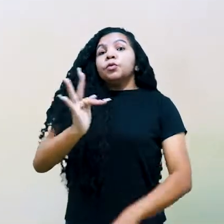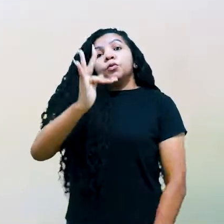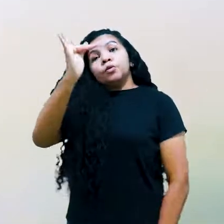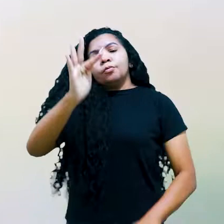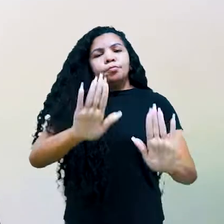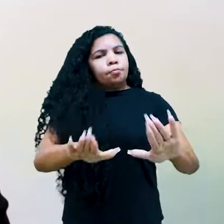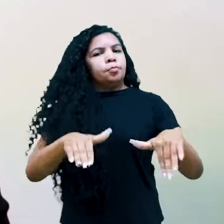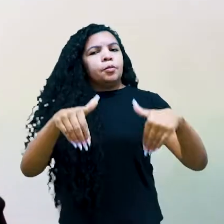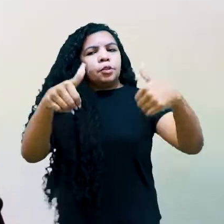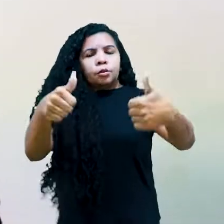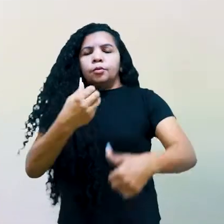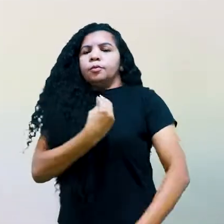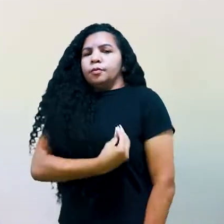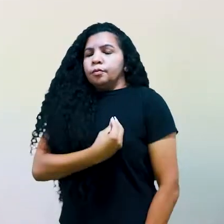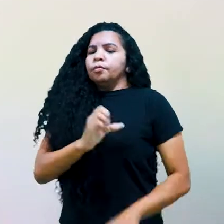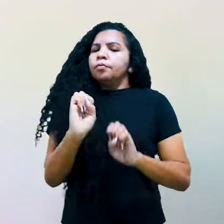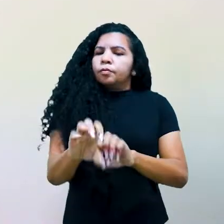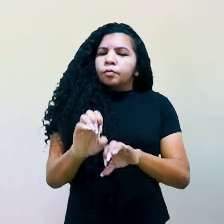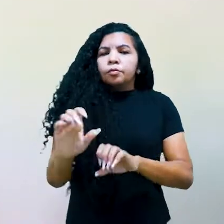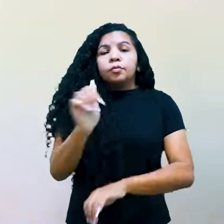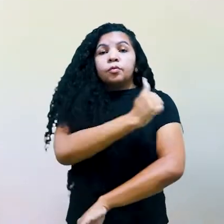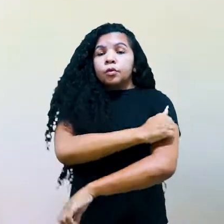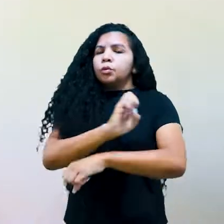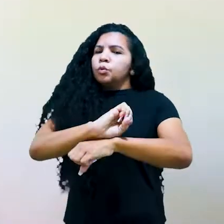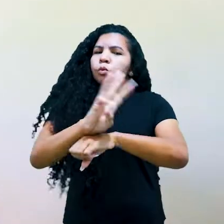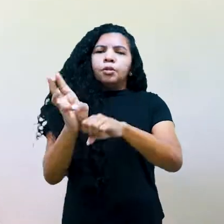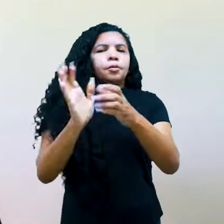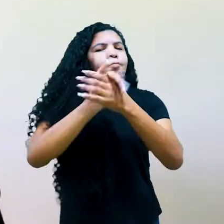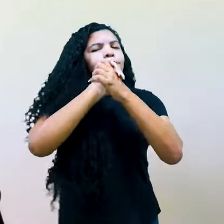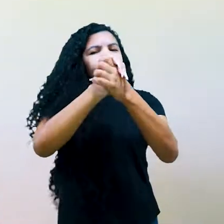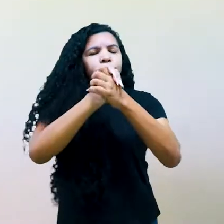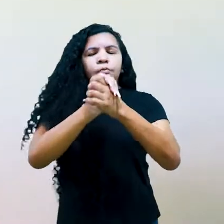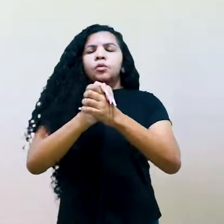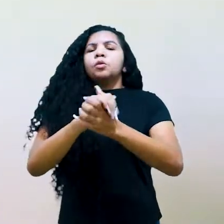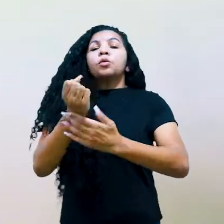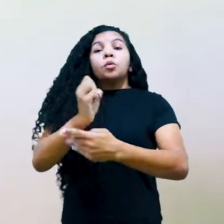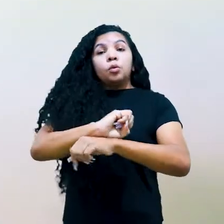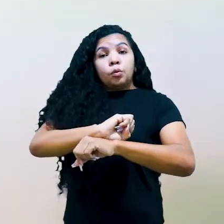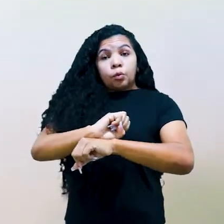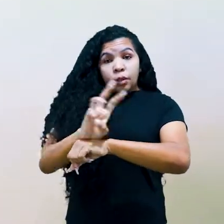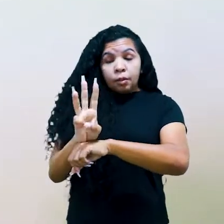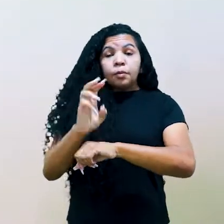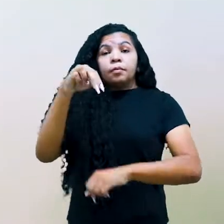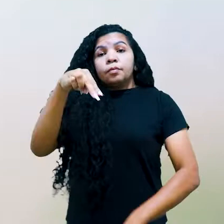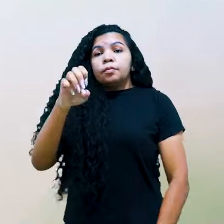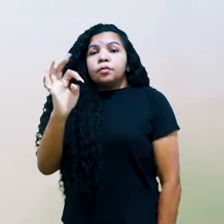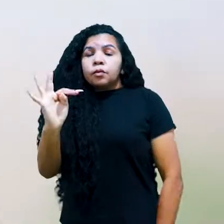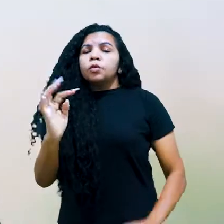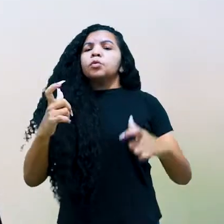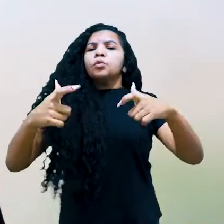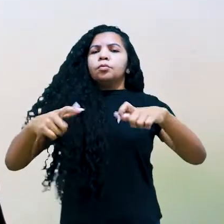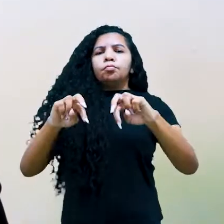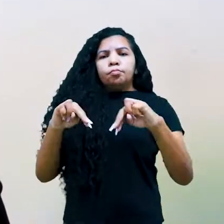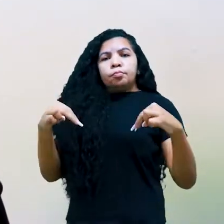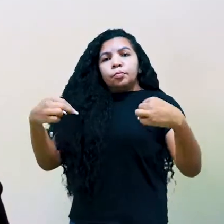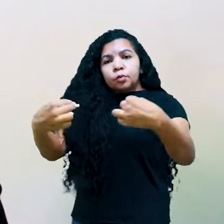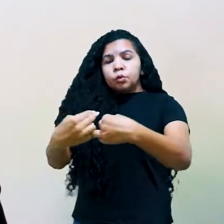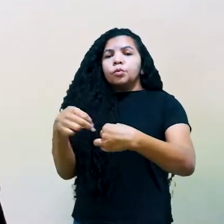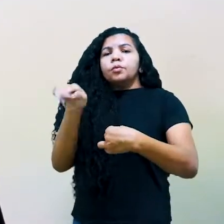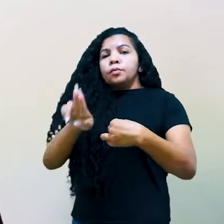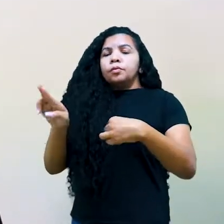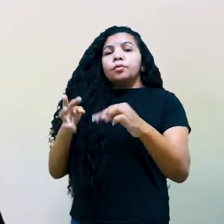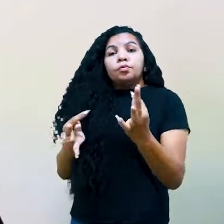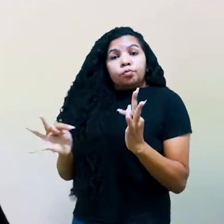que eles possam prestar um serviço de melhor qualidade aos seus valores estão ao e mensagem de parabéns ao e manete que é o núcleo é o intermediador